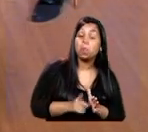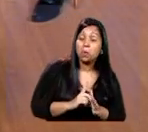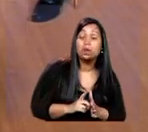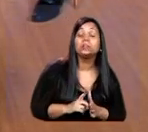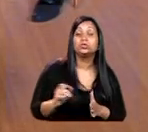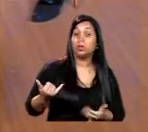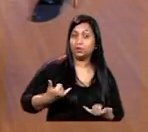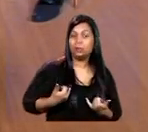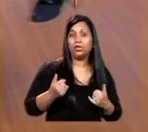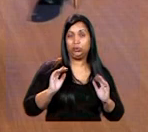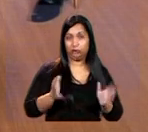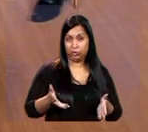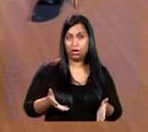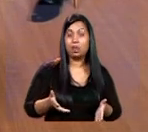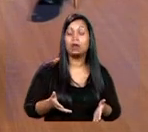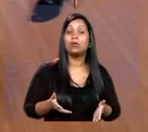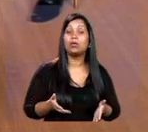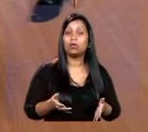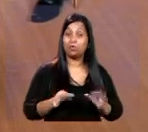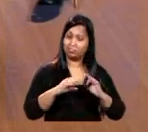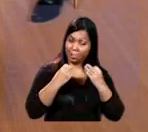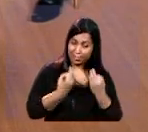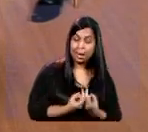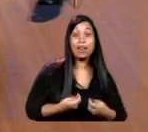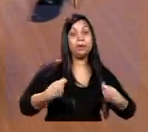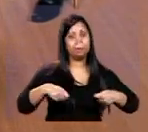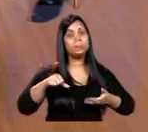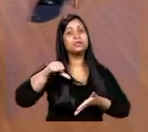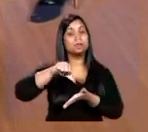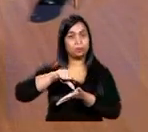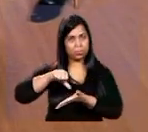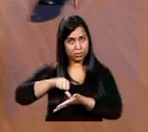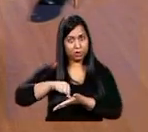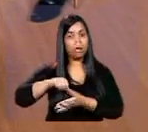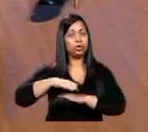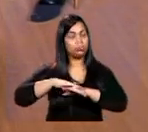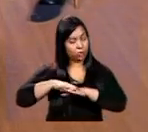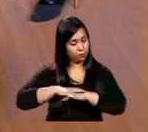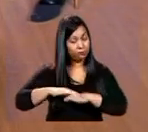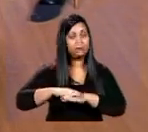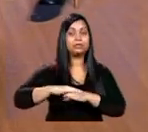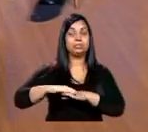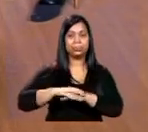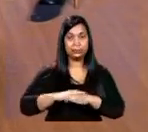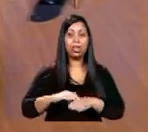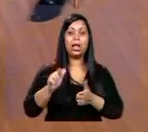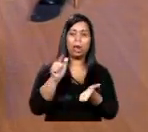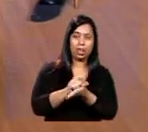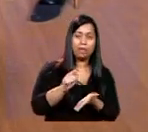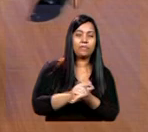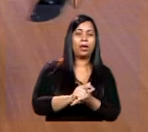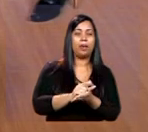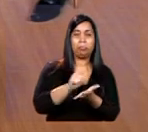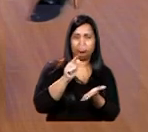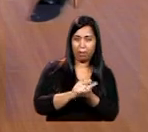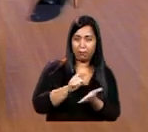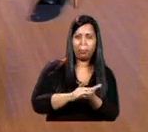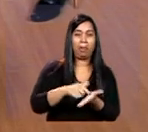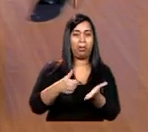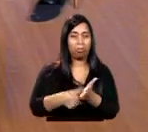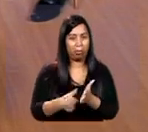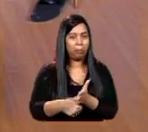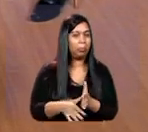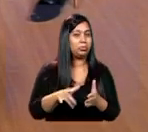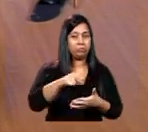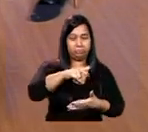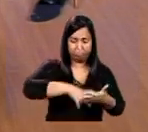são comunicados, quando é encaminhado da rede do SUS. Um familiar precisa procurar a unidade. Ele vai procurar a unidade, vai levar os documentos pessoais, a guia